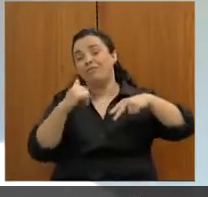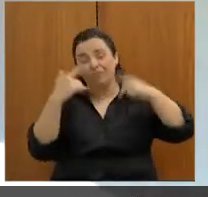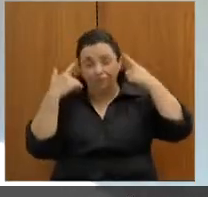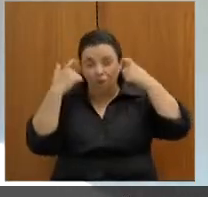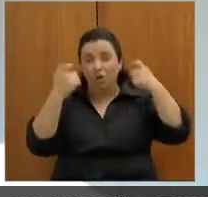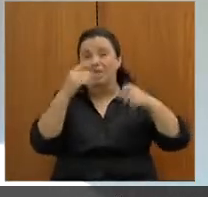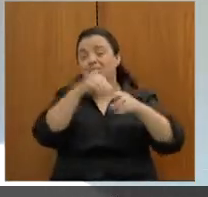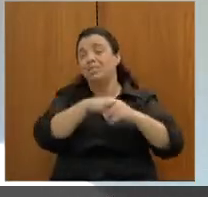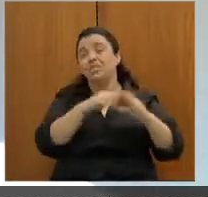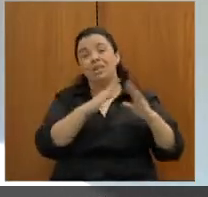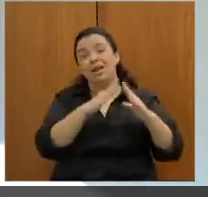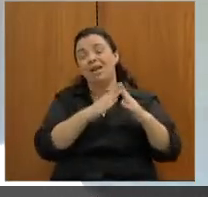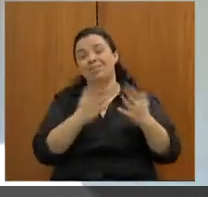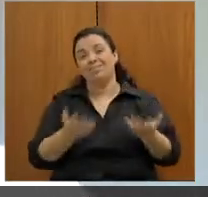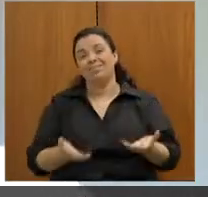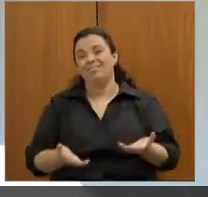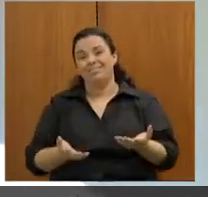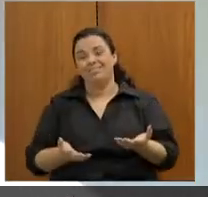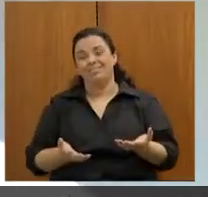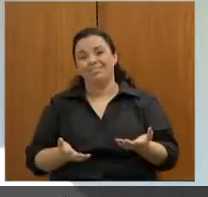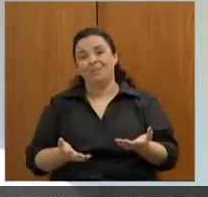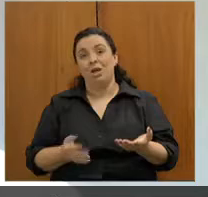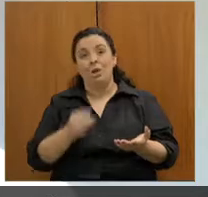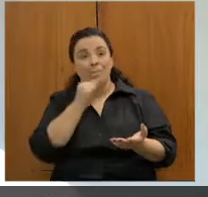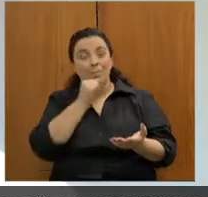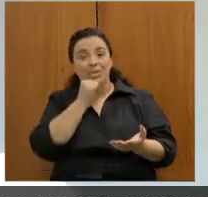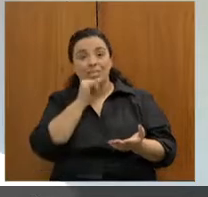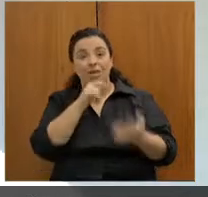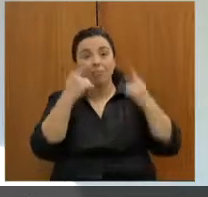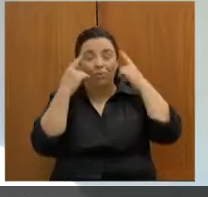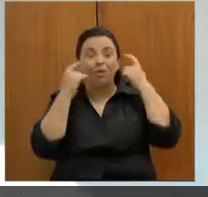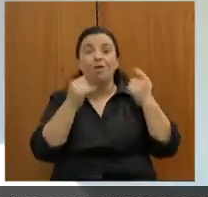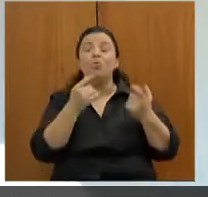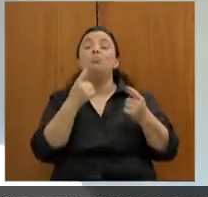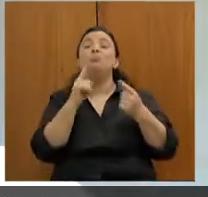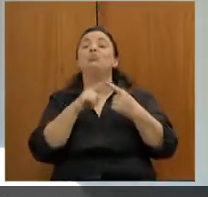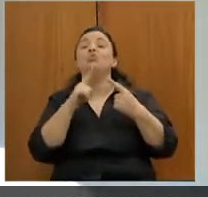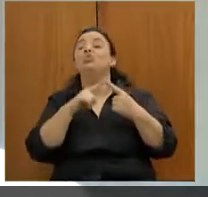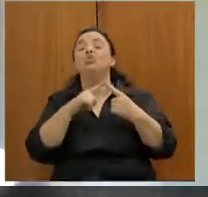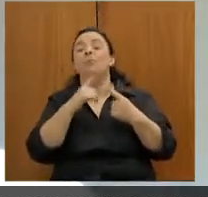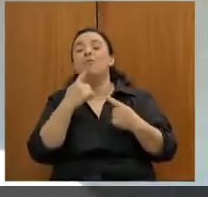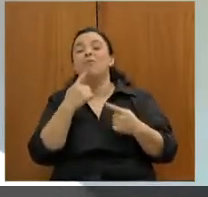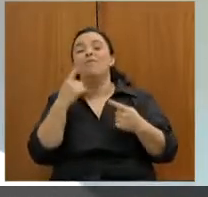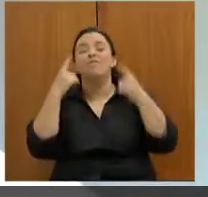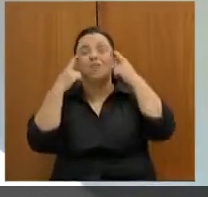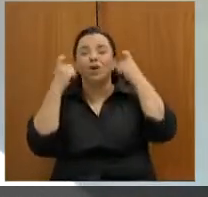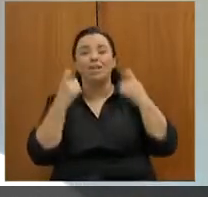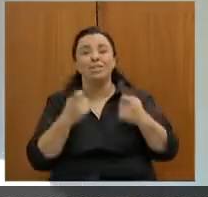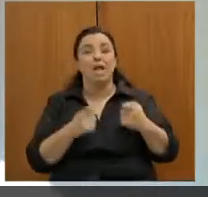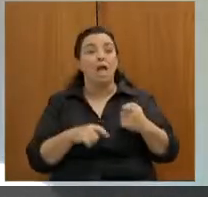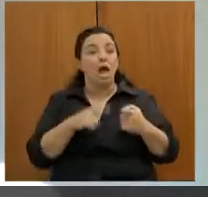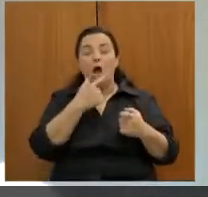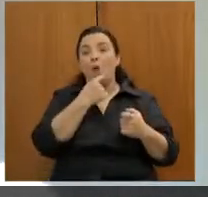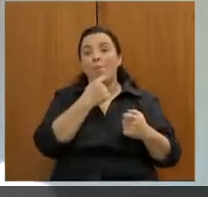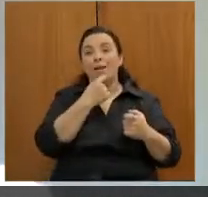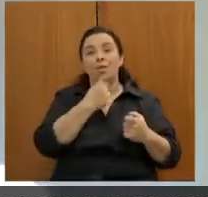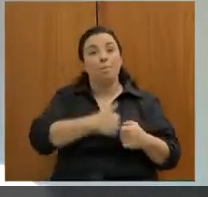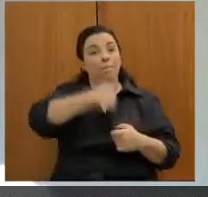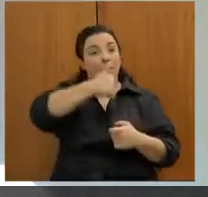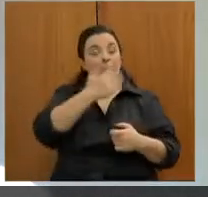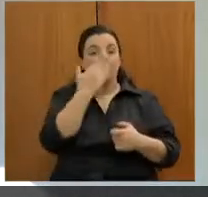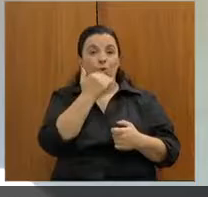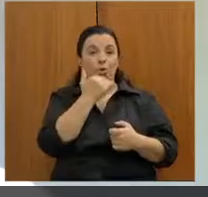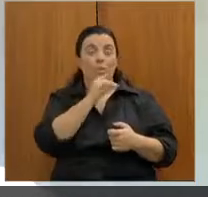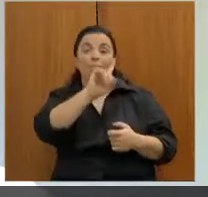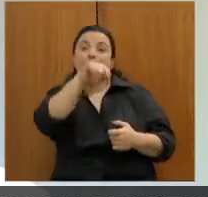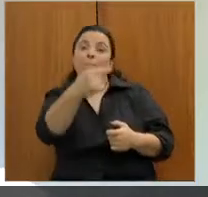presente por exemplo e não poder comer antes do marido e ser obrigado a ter relação sexual quando